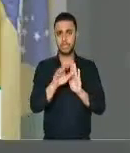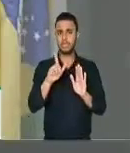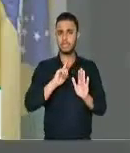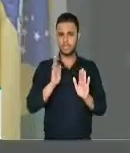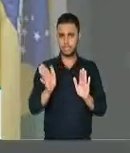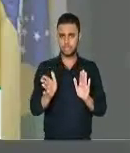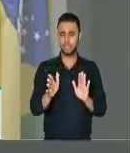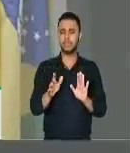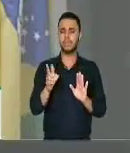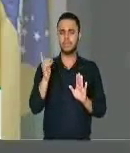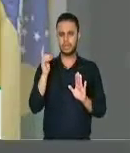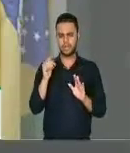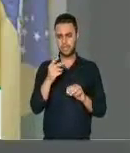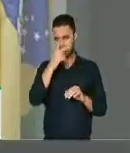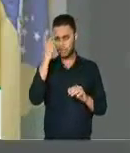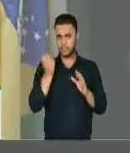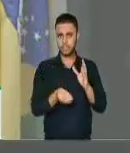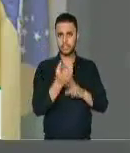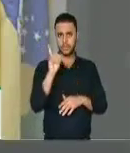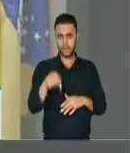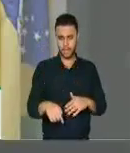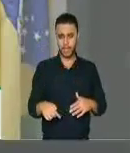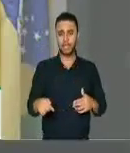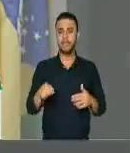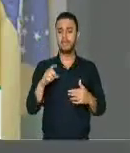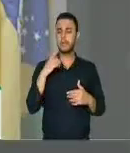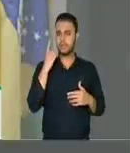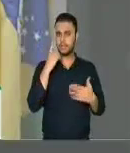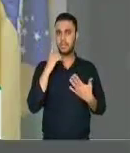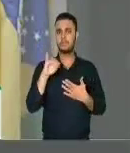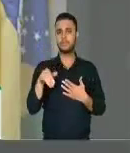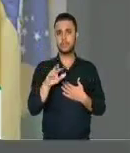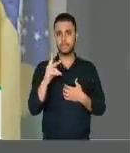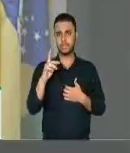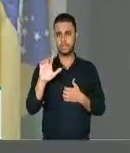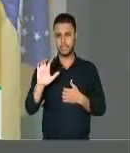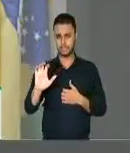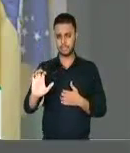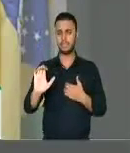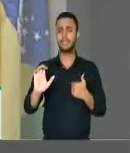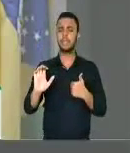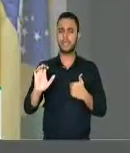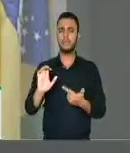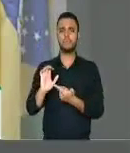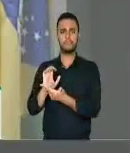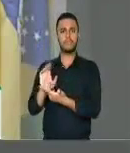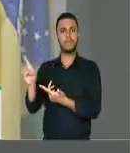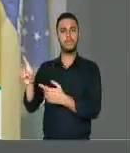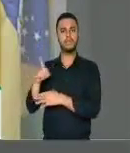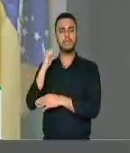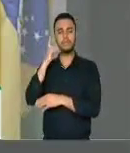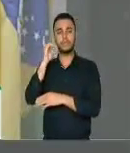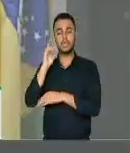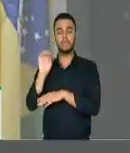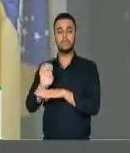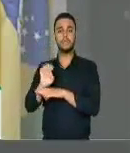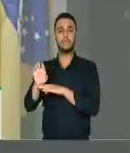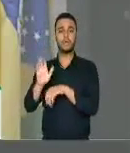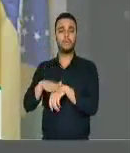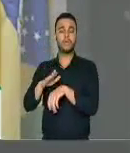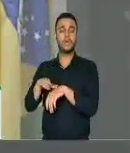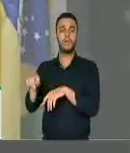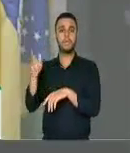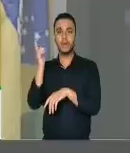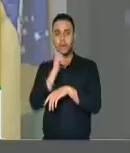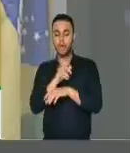o autor foi o deputado JHC, quando lá estava como deputado estadual, para que a cidade tivesse pelo menos um